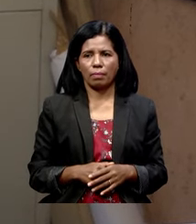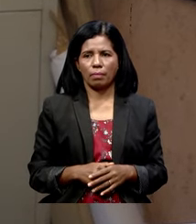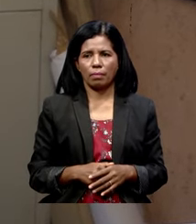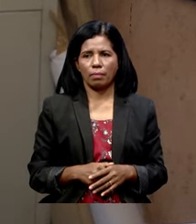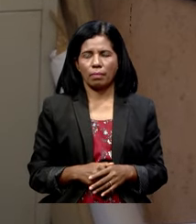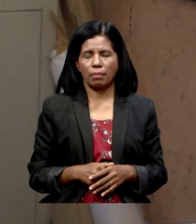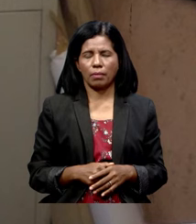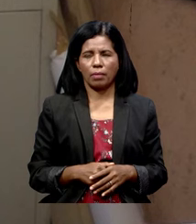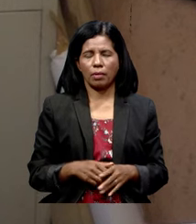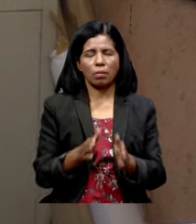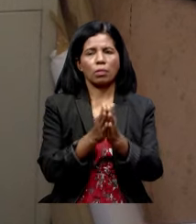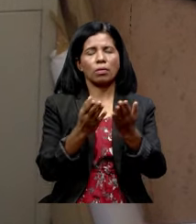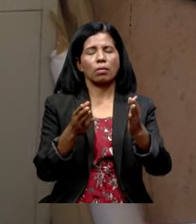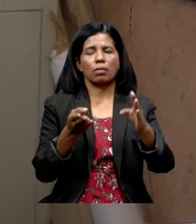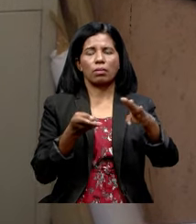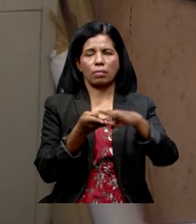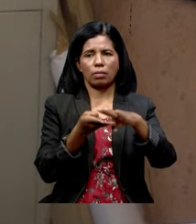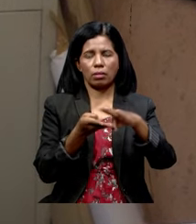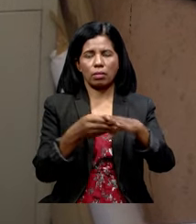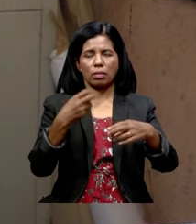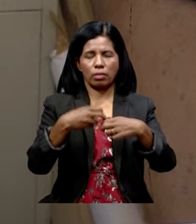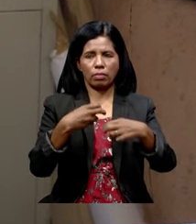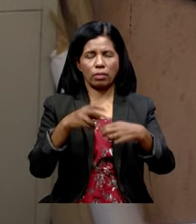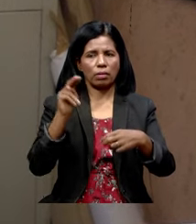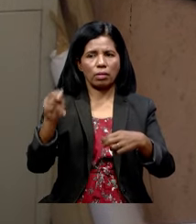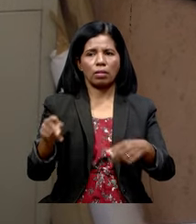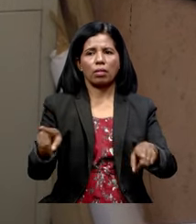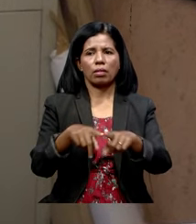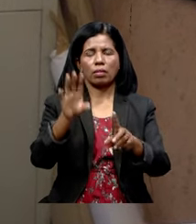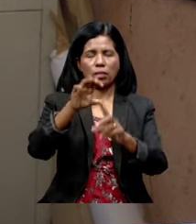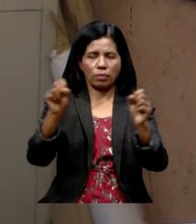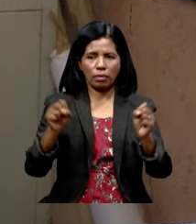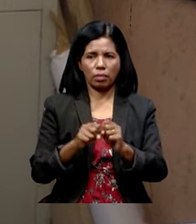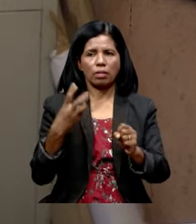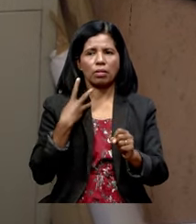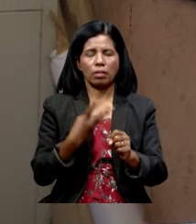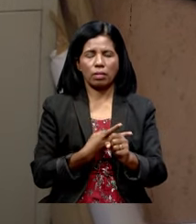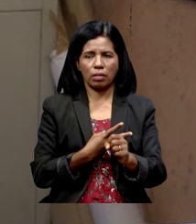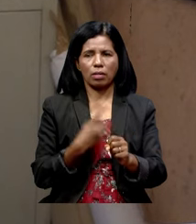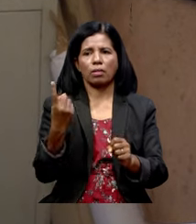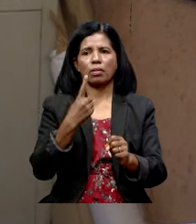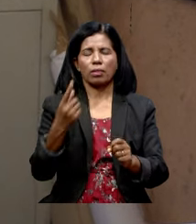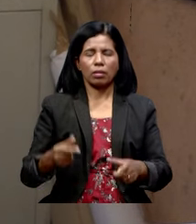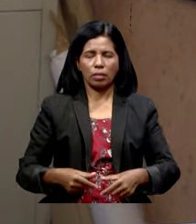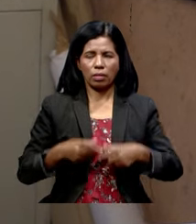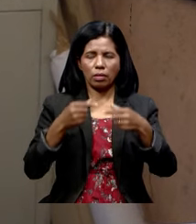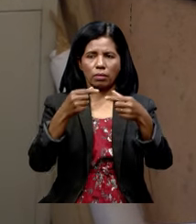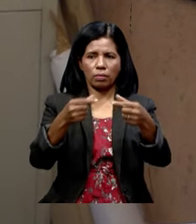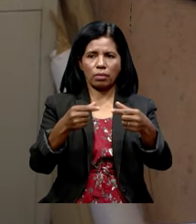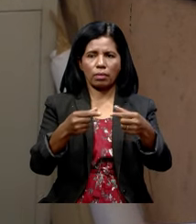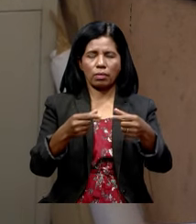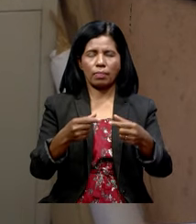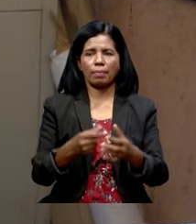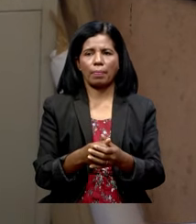rekenine mas sa yang steve desa fi vida bania anesa na autoridade local ita na fatin fo ita